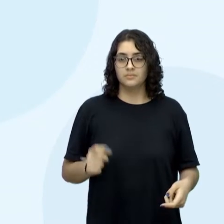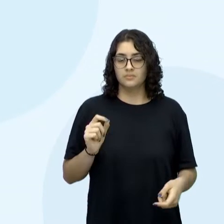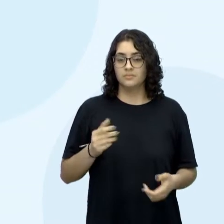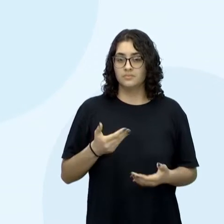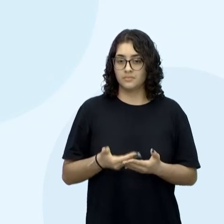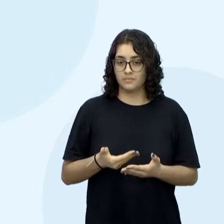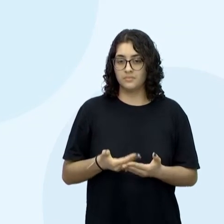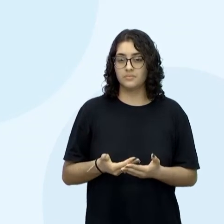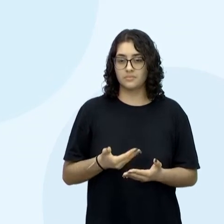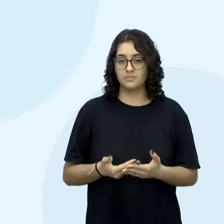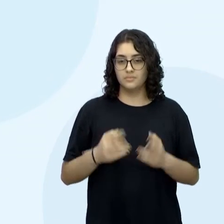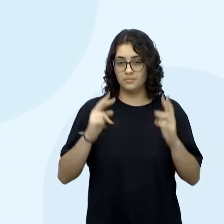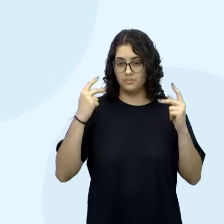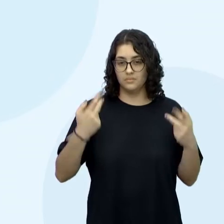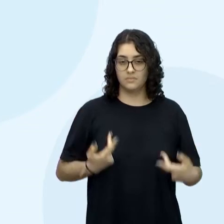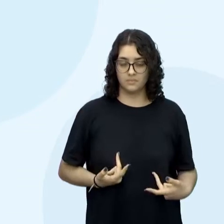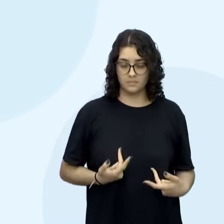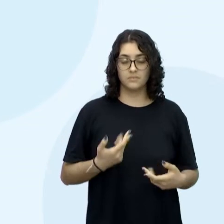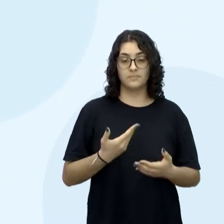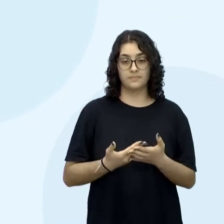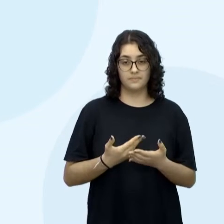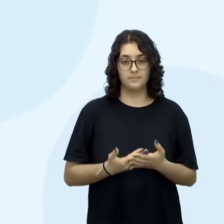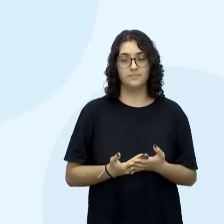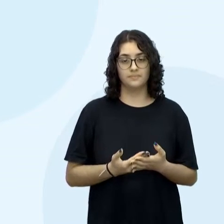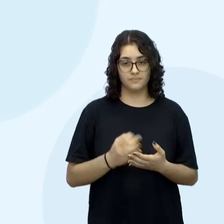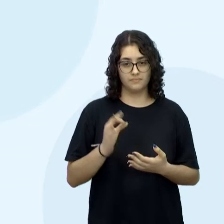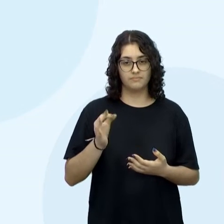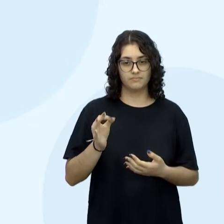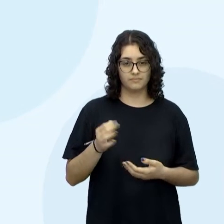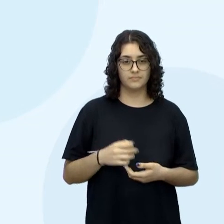dizer estudo, então é o estudo do ser humano, a antropologia, né?